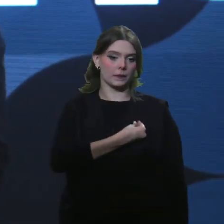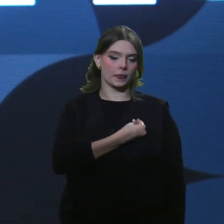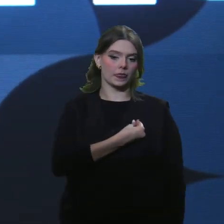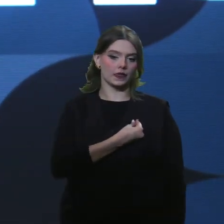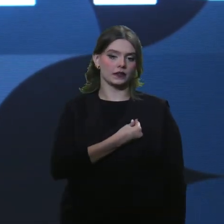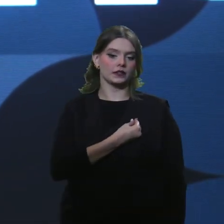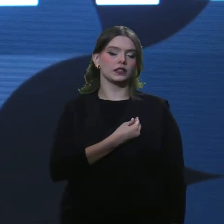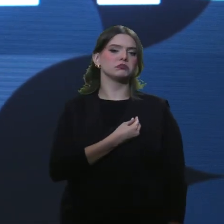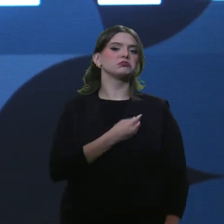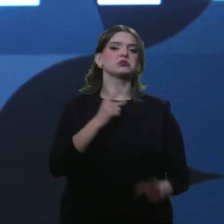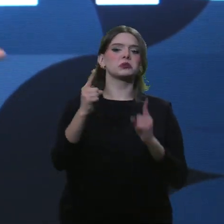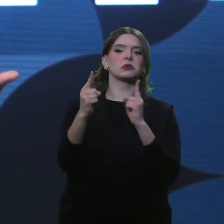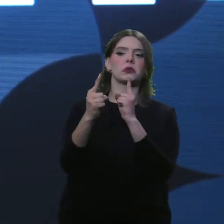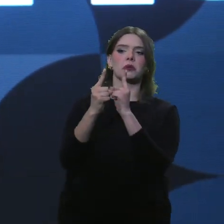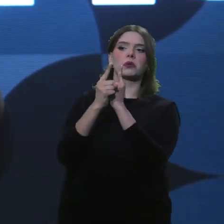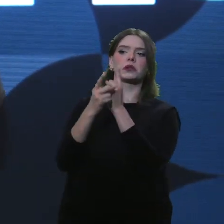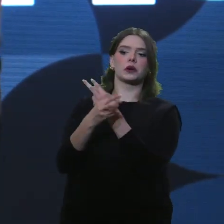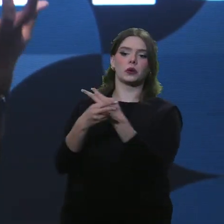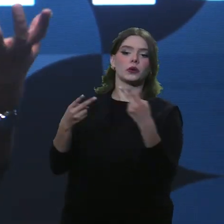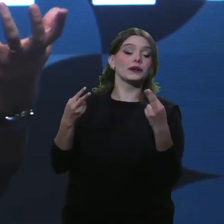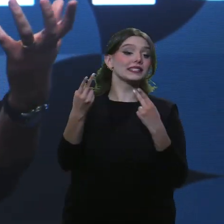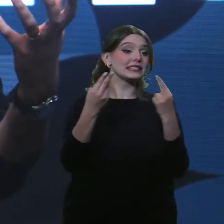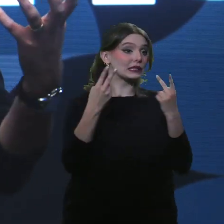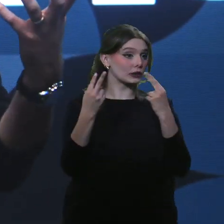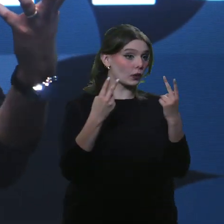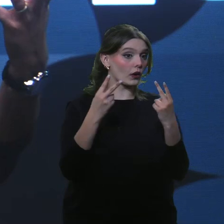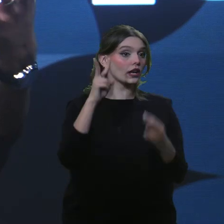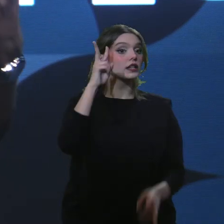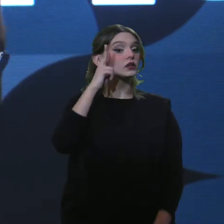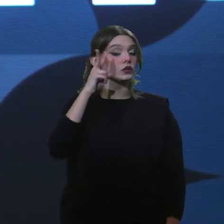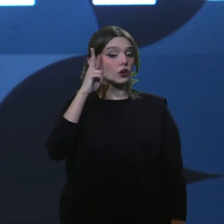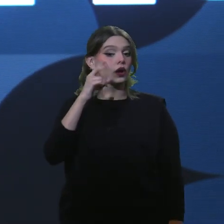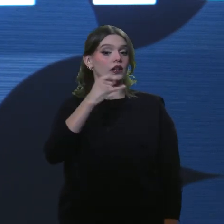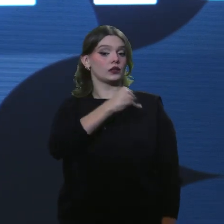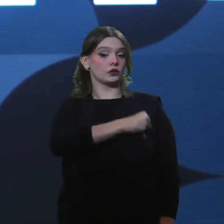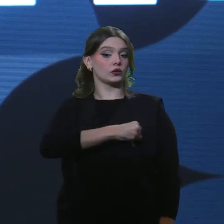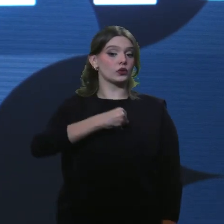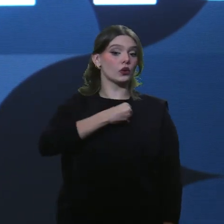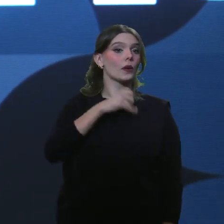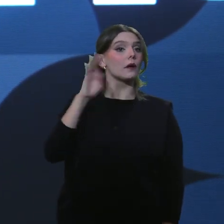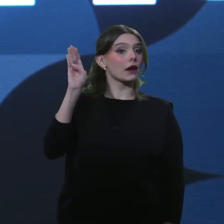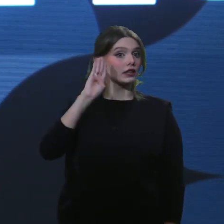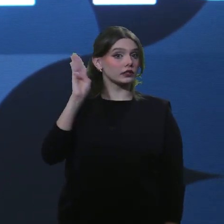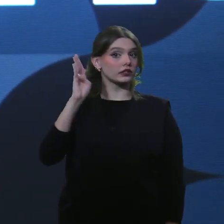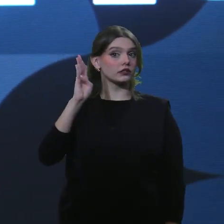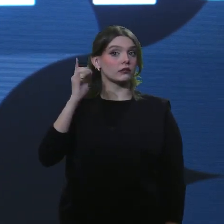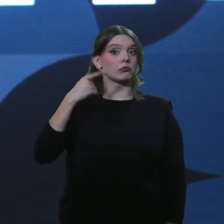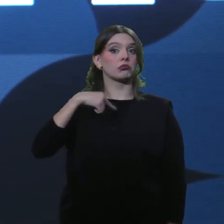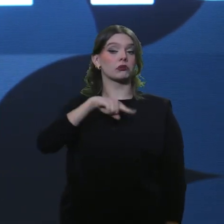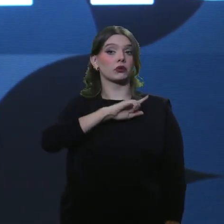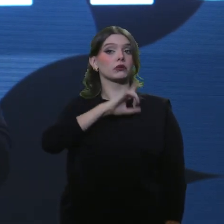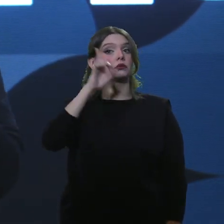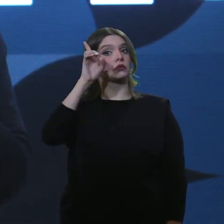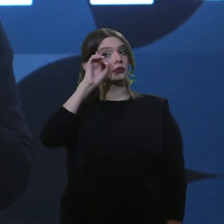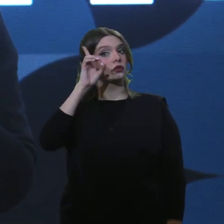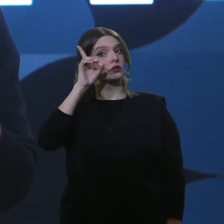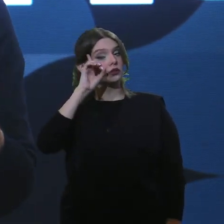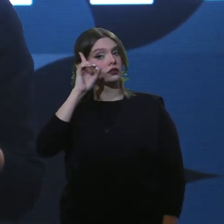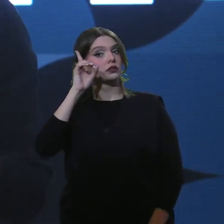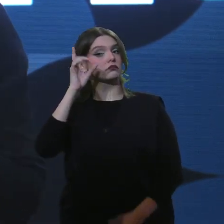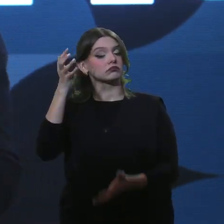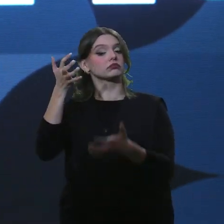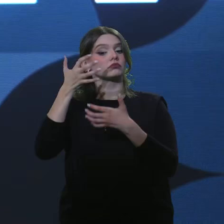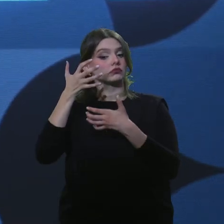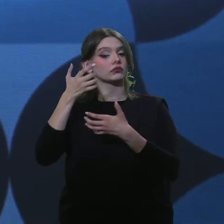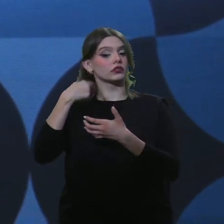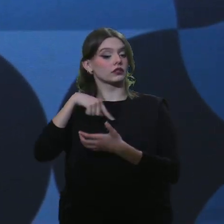encontrar semelhanças no chamado dele, na história dele, nessas realidades que são aplicáveis sobre as nossas vidas. Eu,